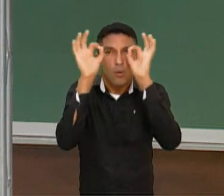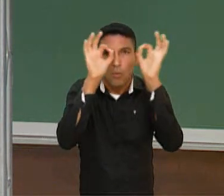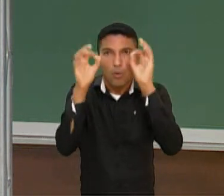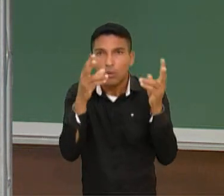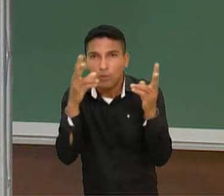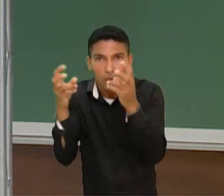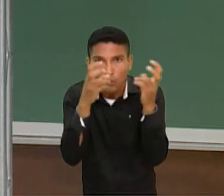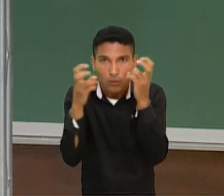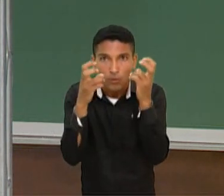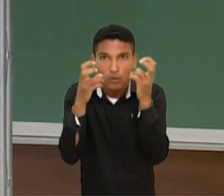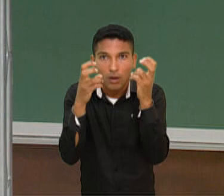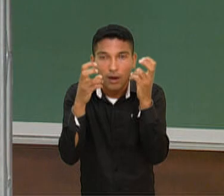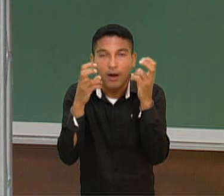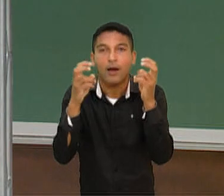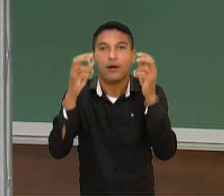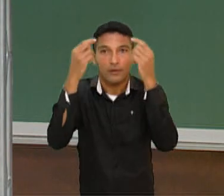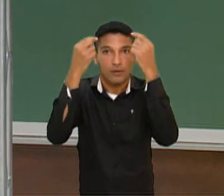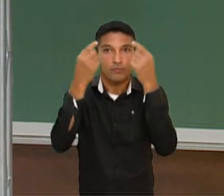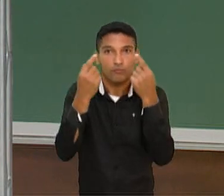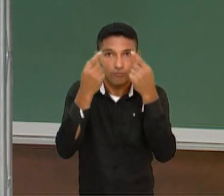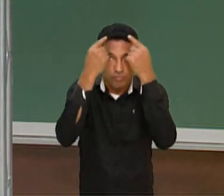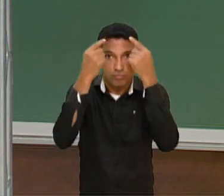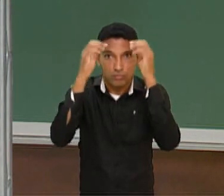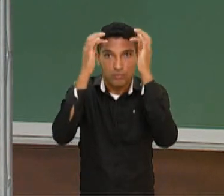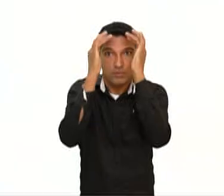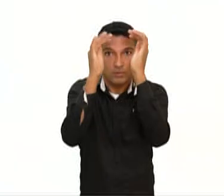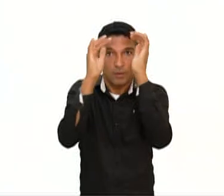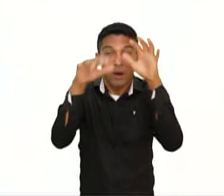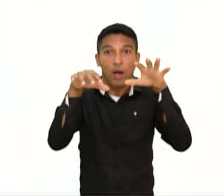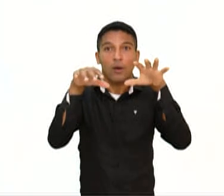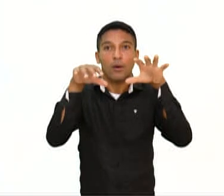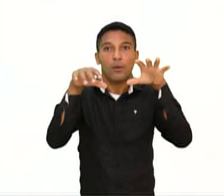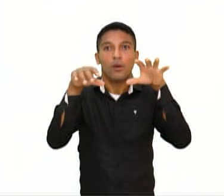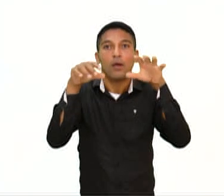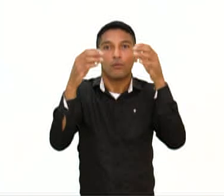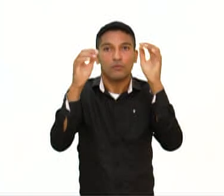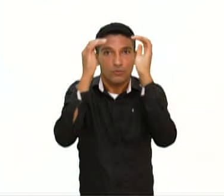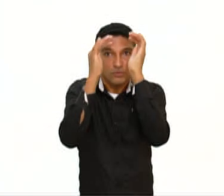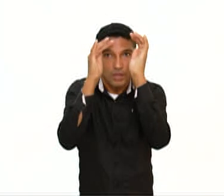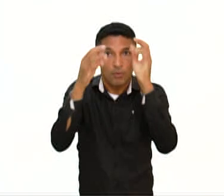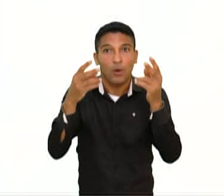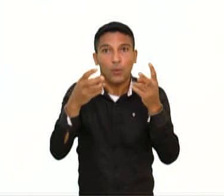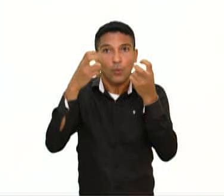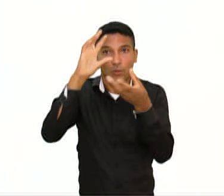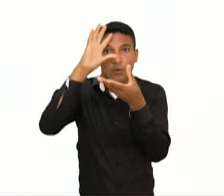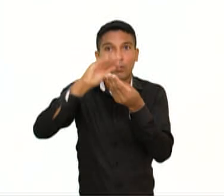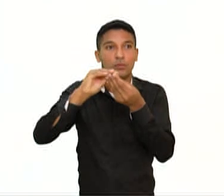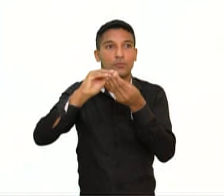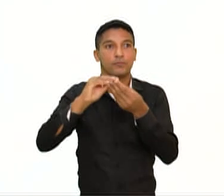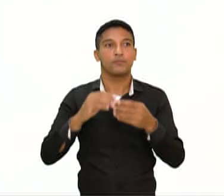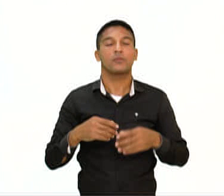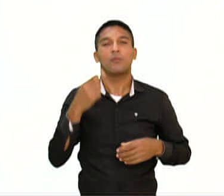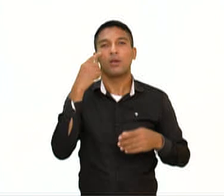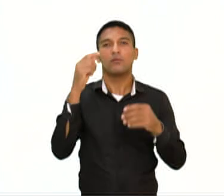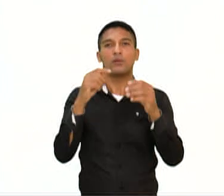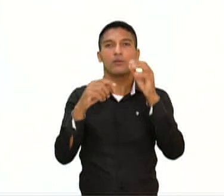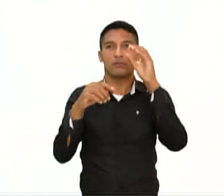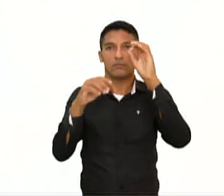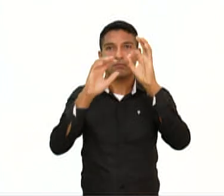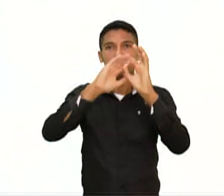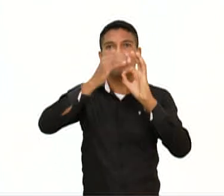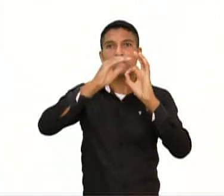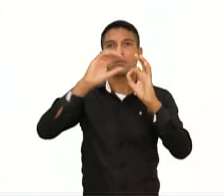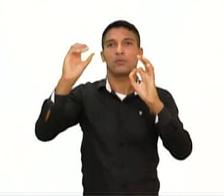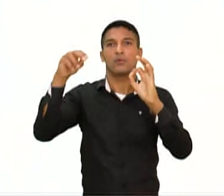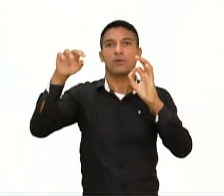aqui sem cor, já vamos entender por quê. Estão cinzas, na verdade, e os cones eles estão coloridos.